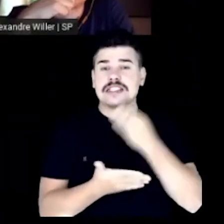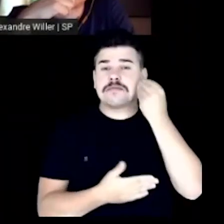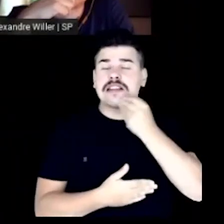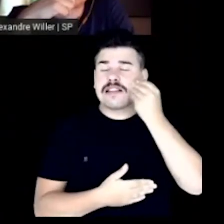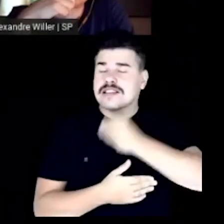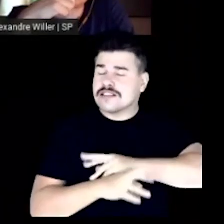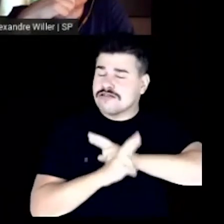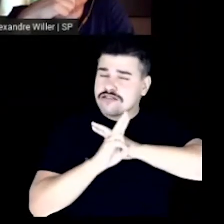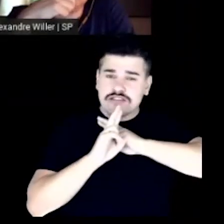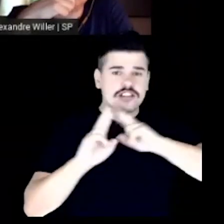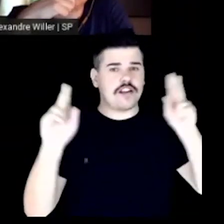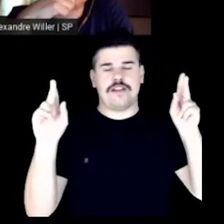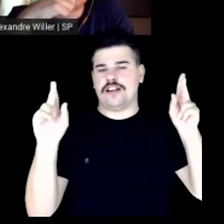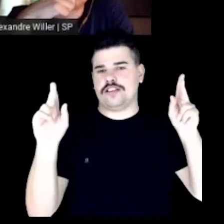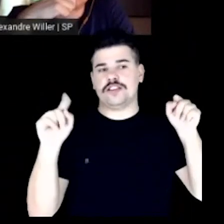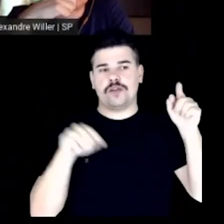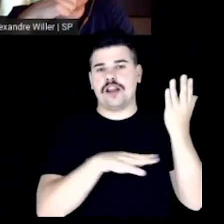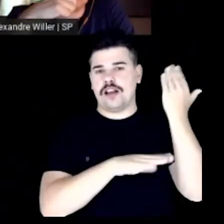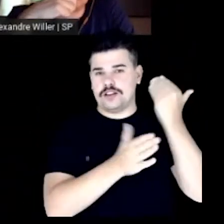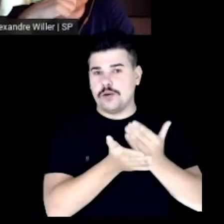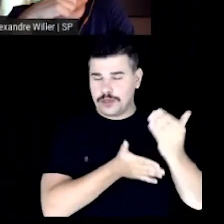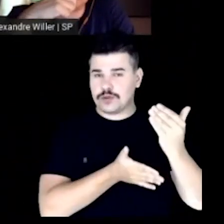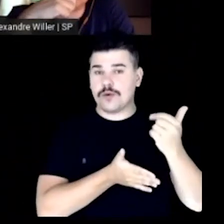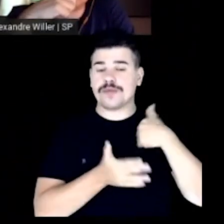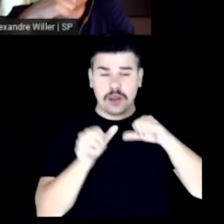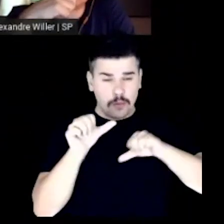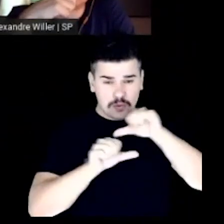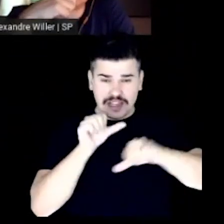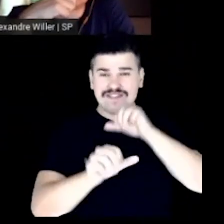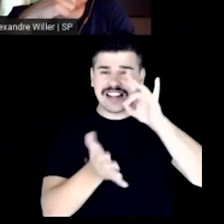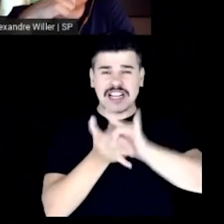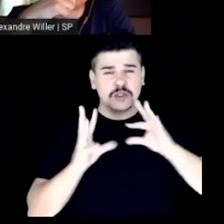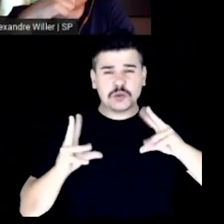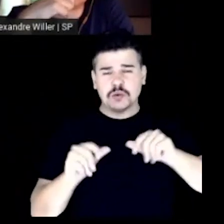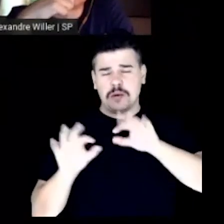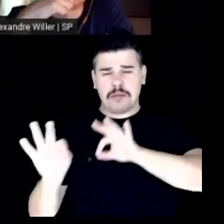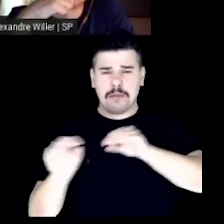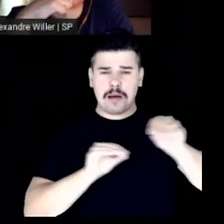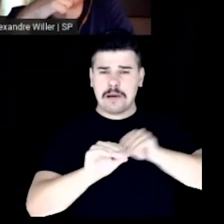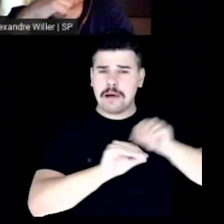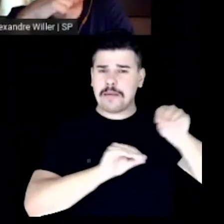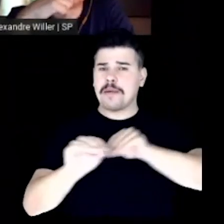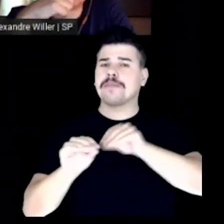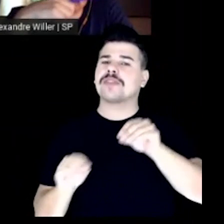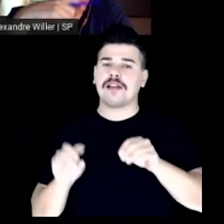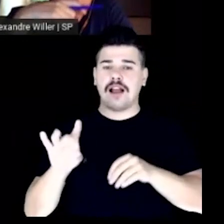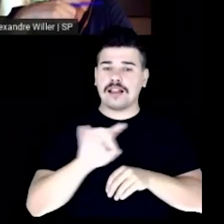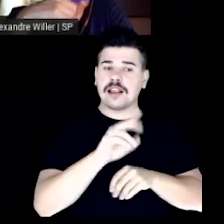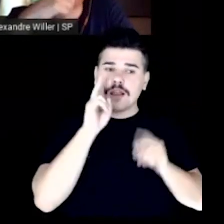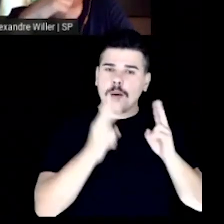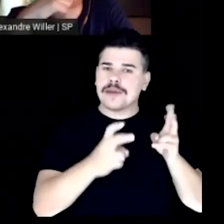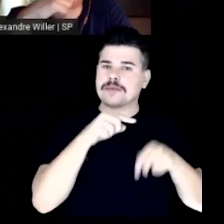publicado é uma experiência completamente diferente daquela do início. Eu alterei completamente a ordem dos capítulos, e